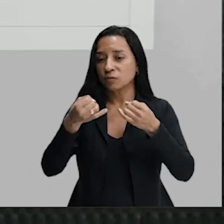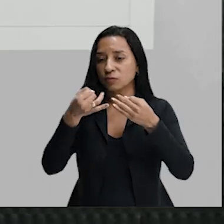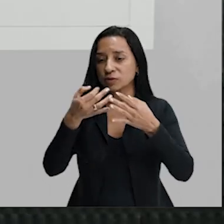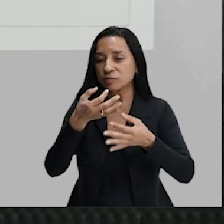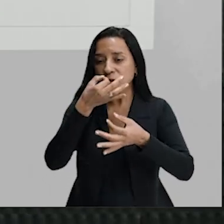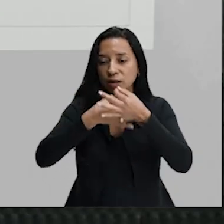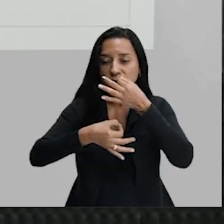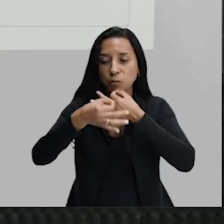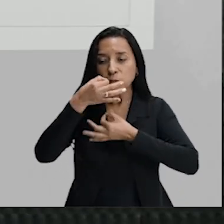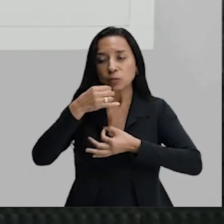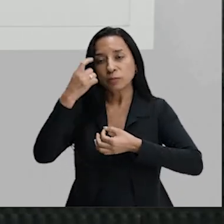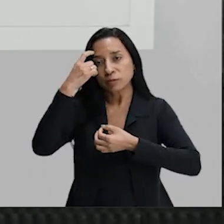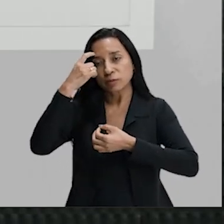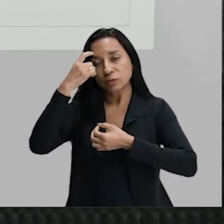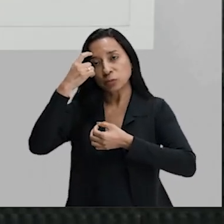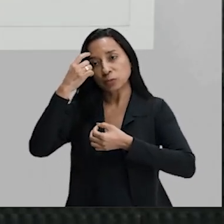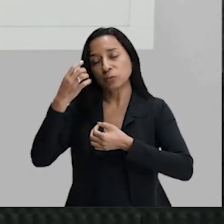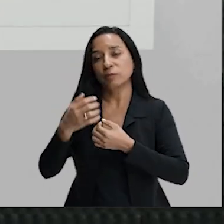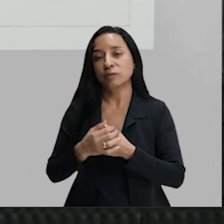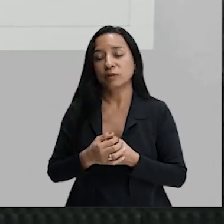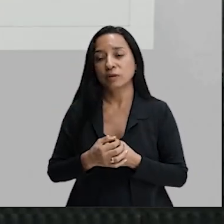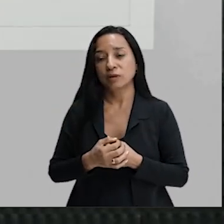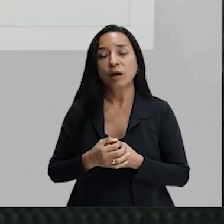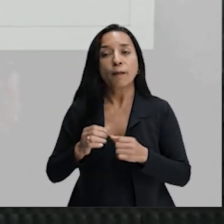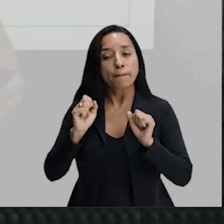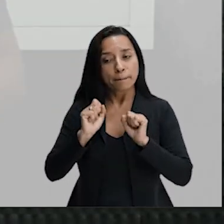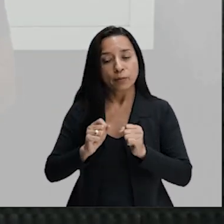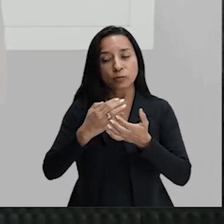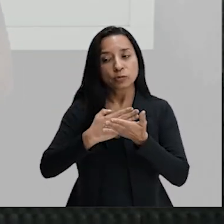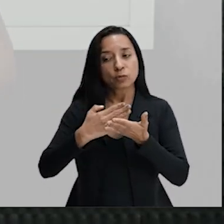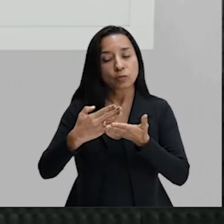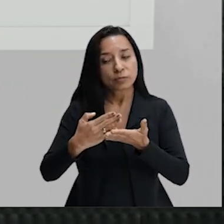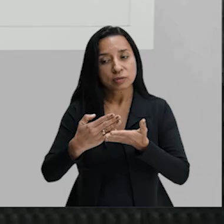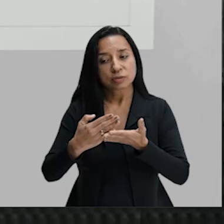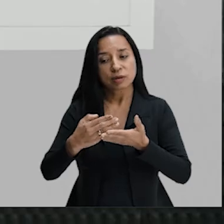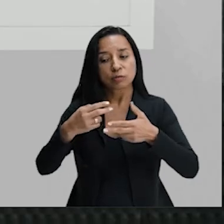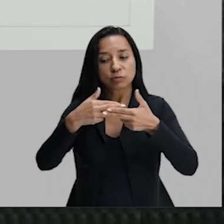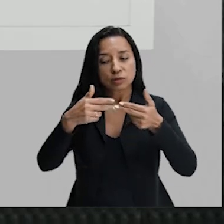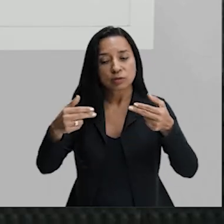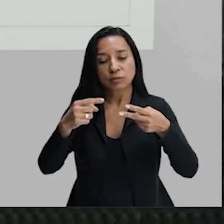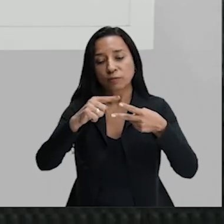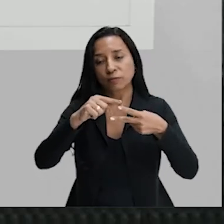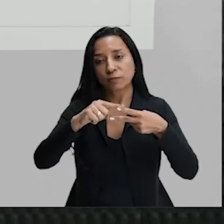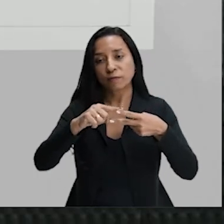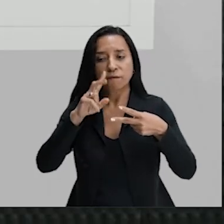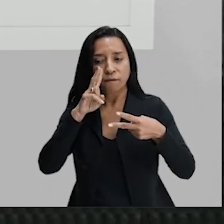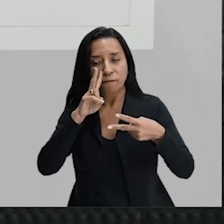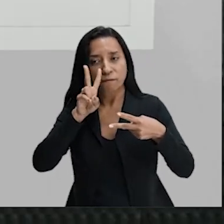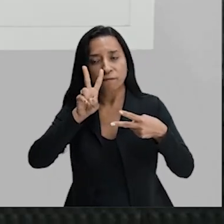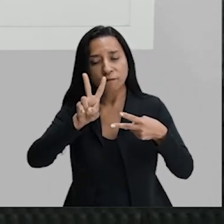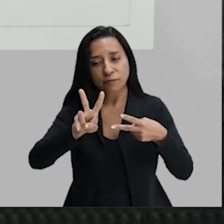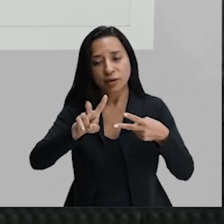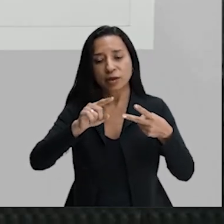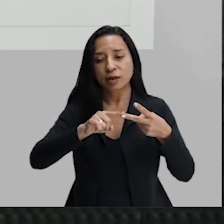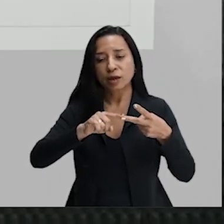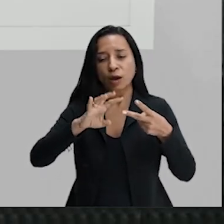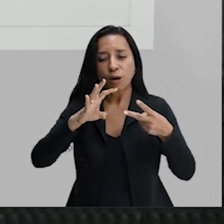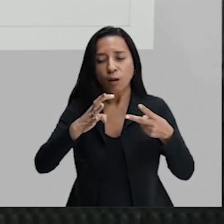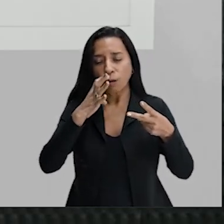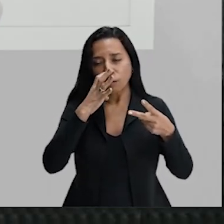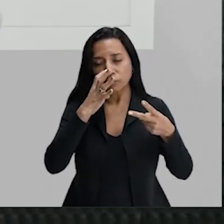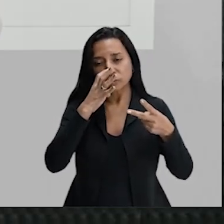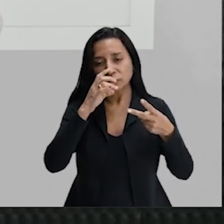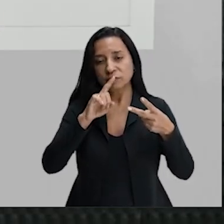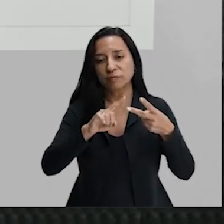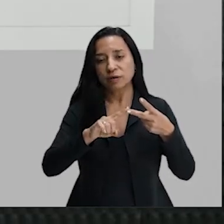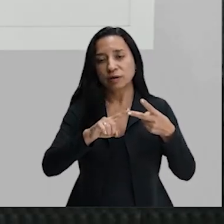eu posso começar com este elemento: ver, observar, desvelar, né, que seria uma palavra talvez mais coerente, que é o